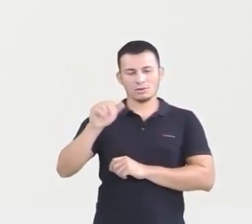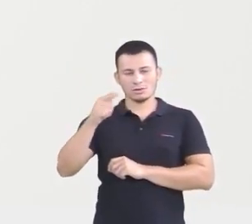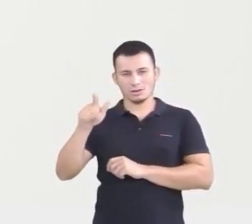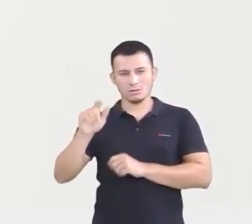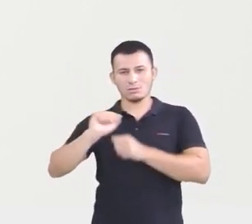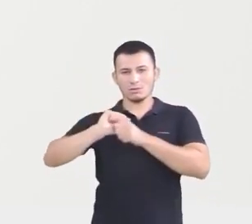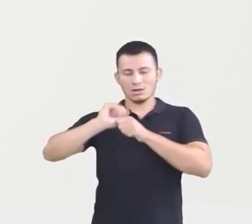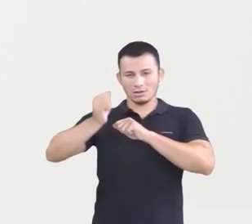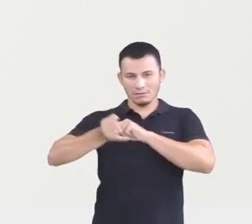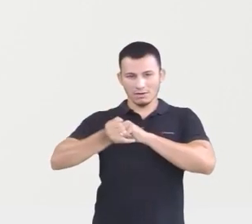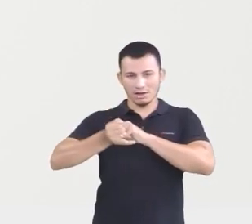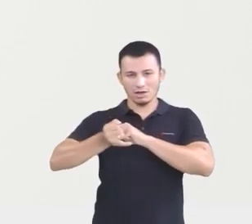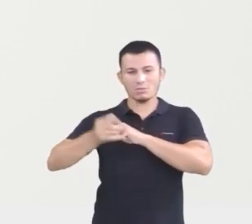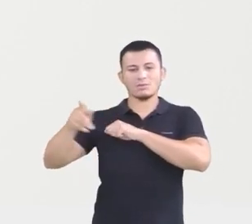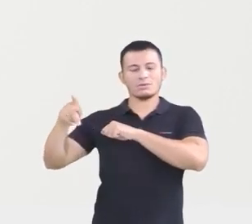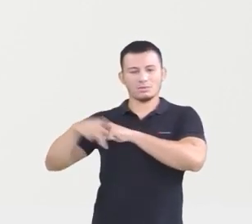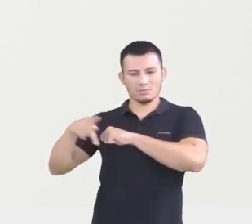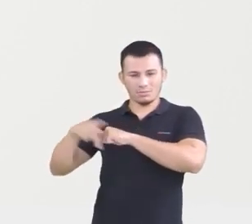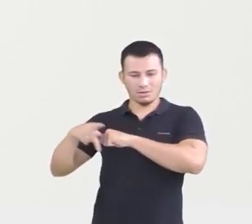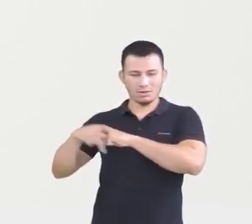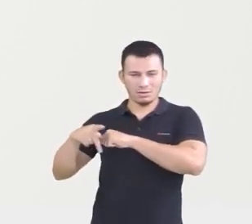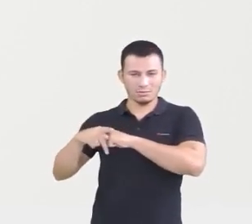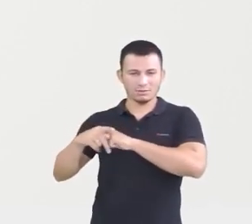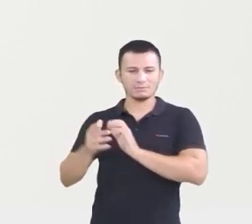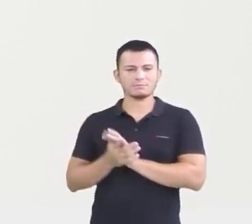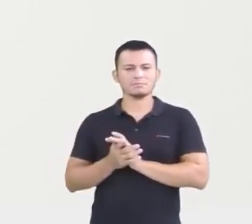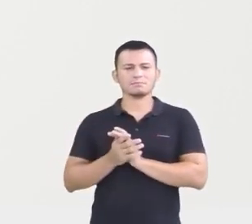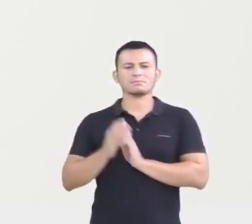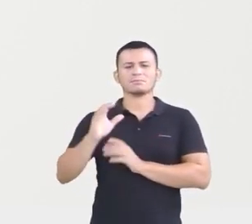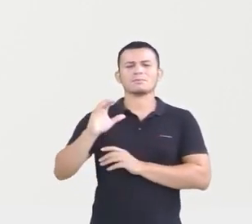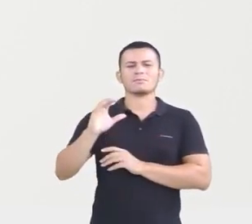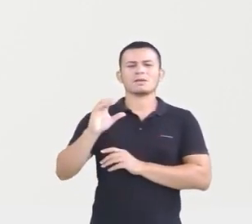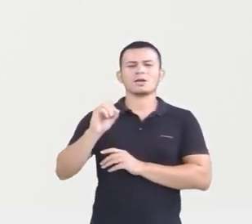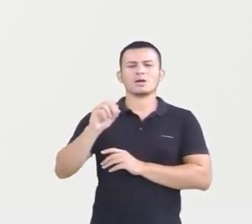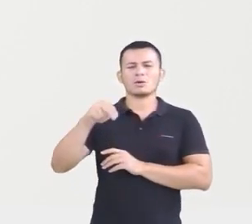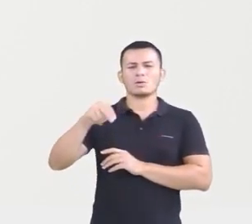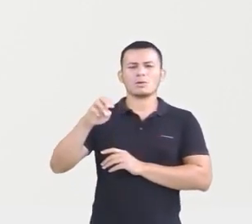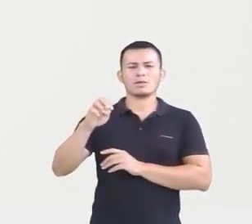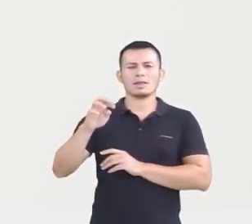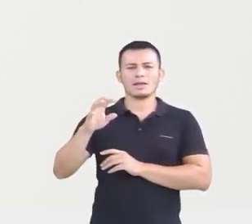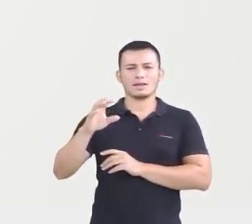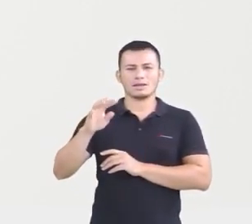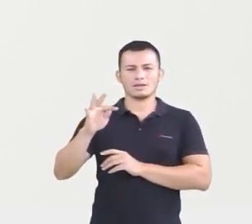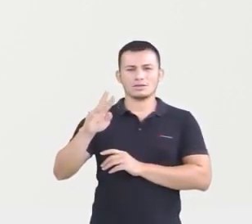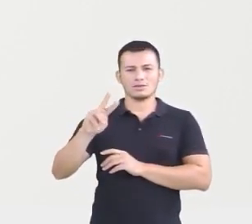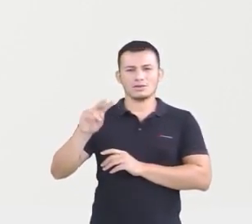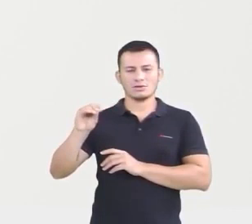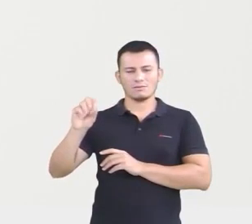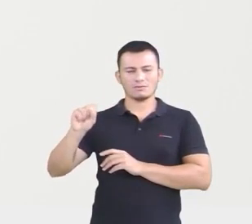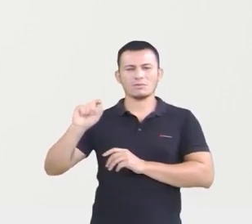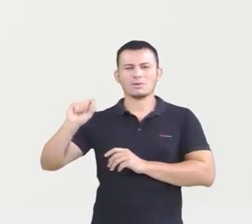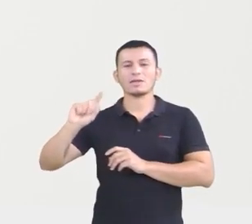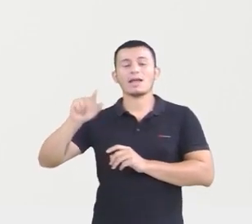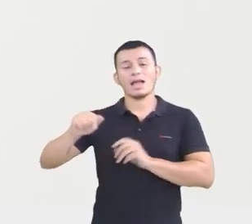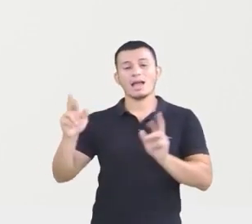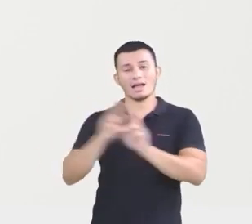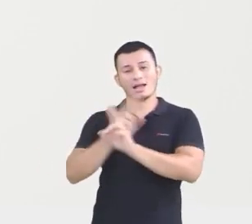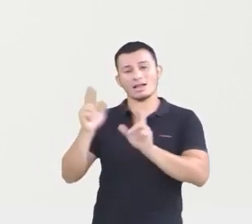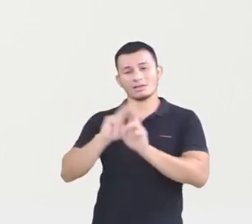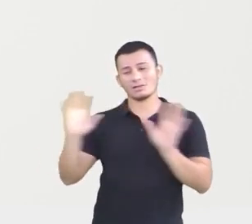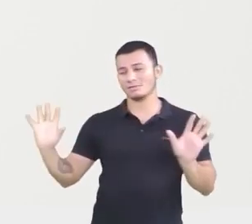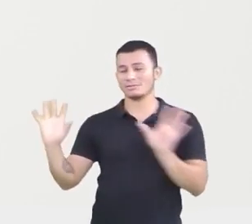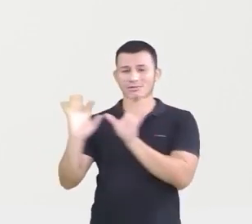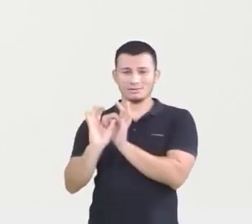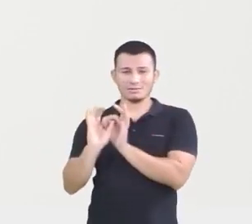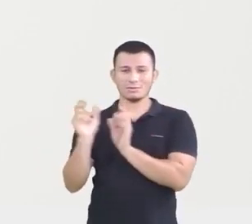pronomes. Conectivos são palavras ou termos que vão ligar uma frase a outra. Então